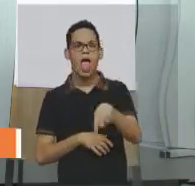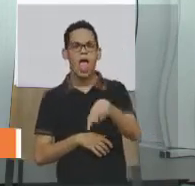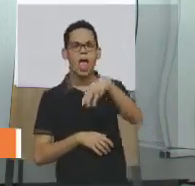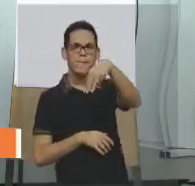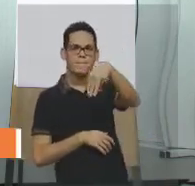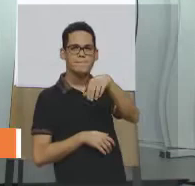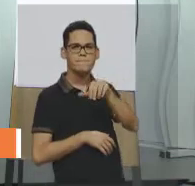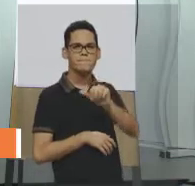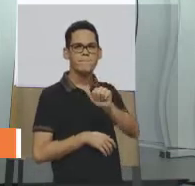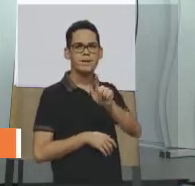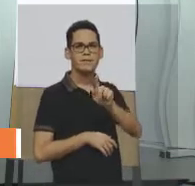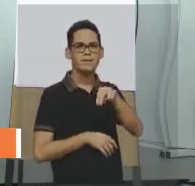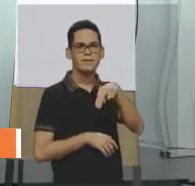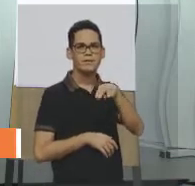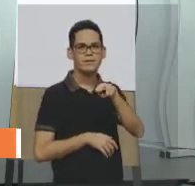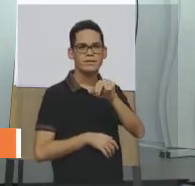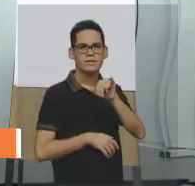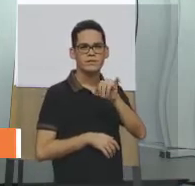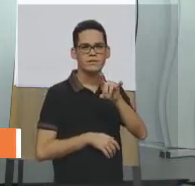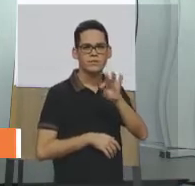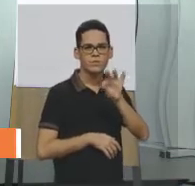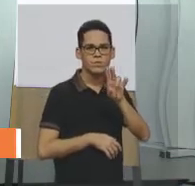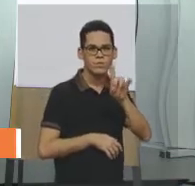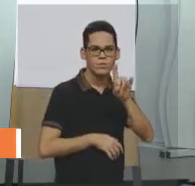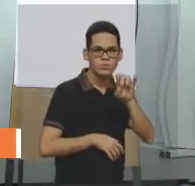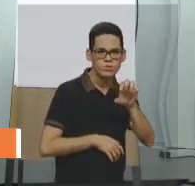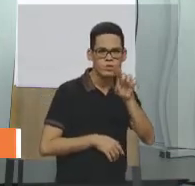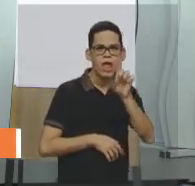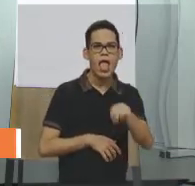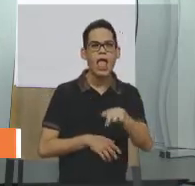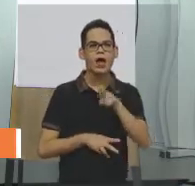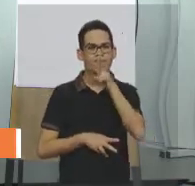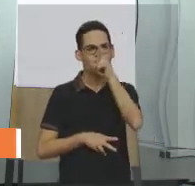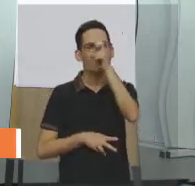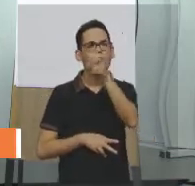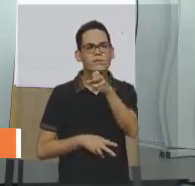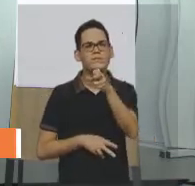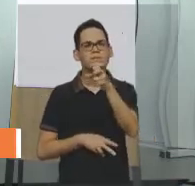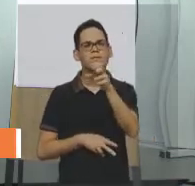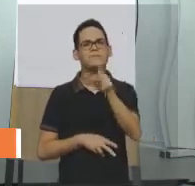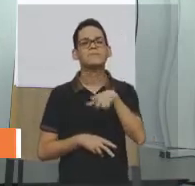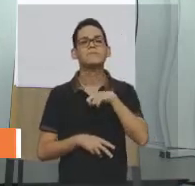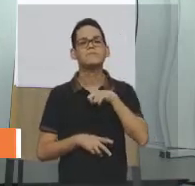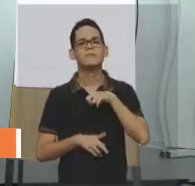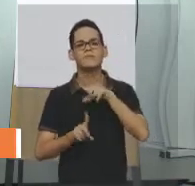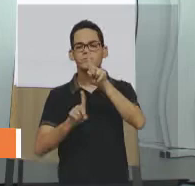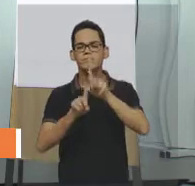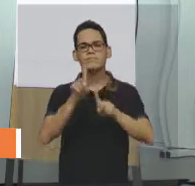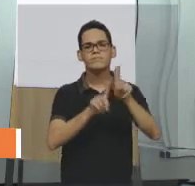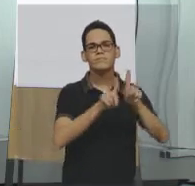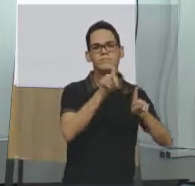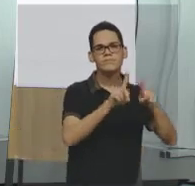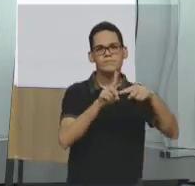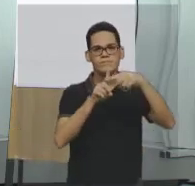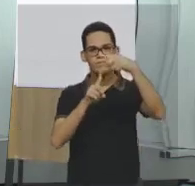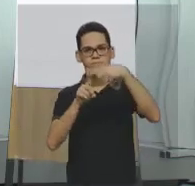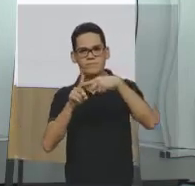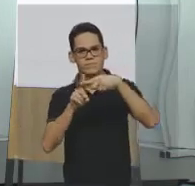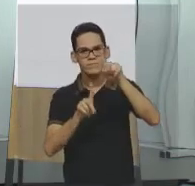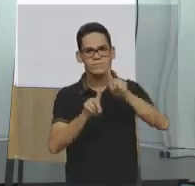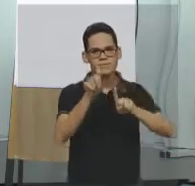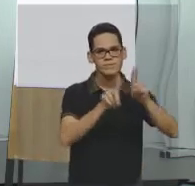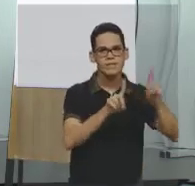quão forte ele é. E nós temos uma escala, famosa escala Richter, que mede a magnitude